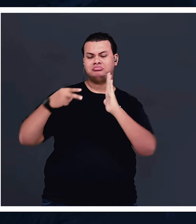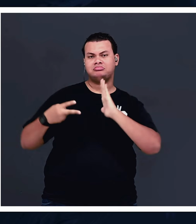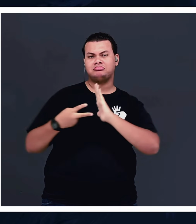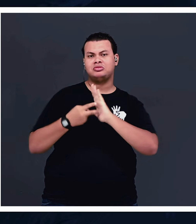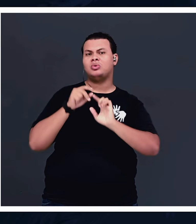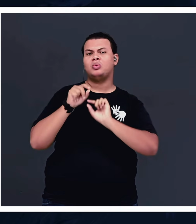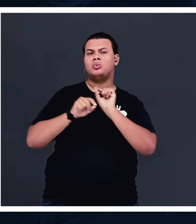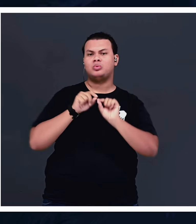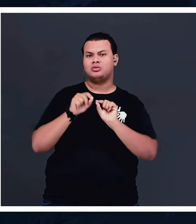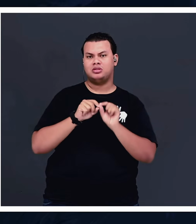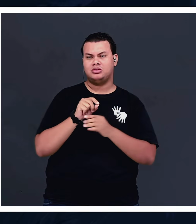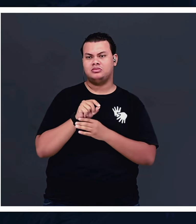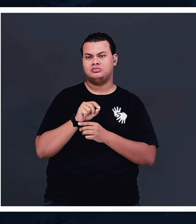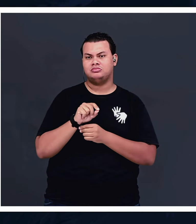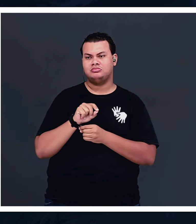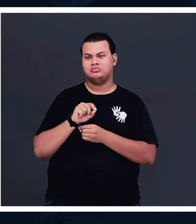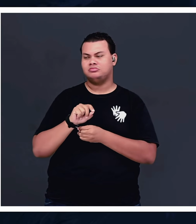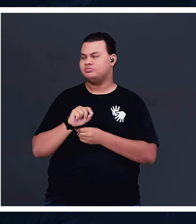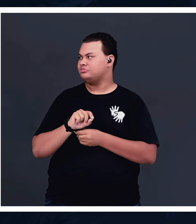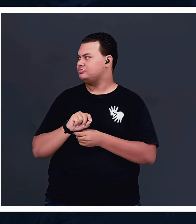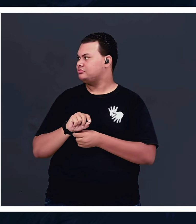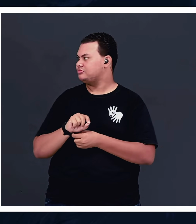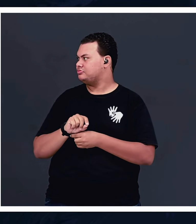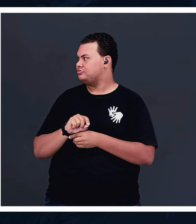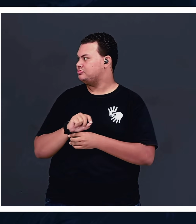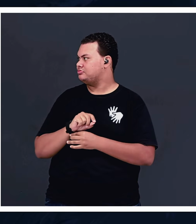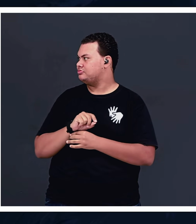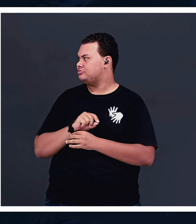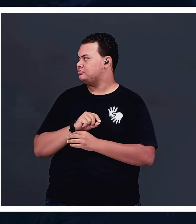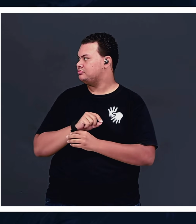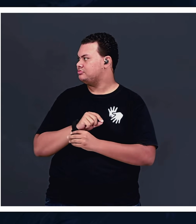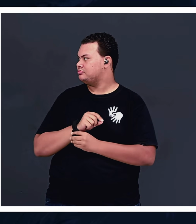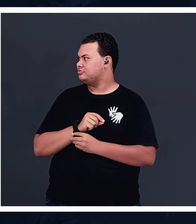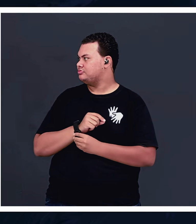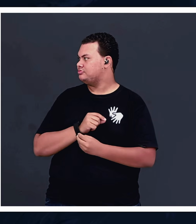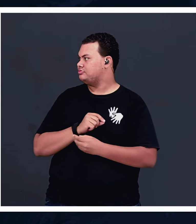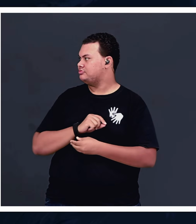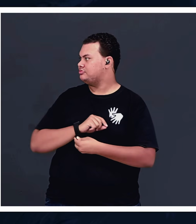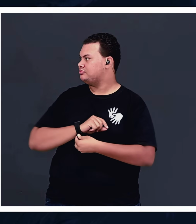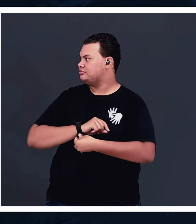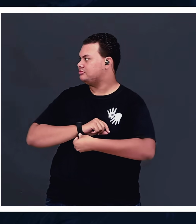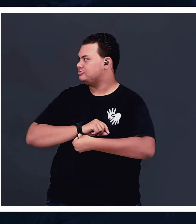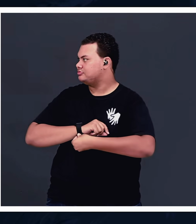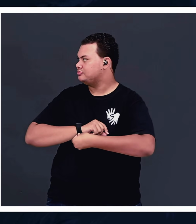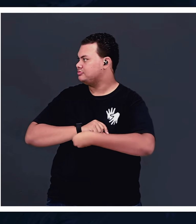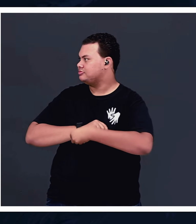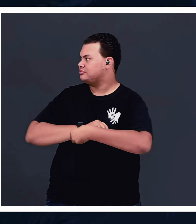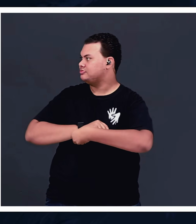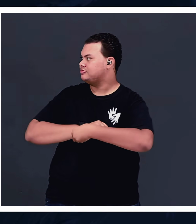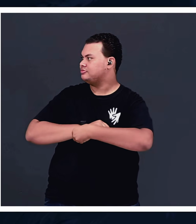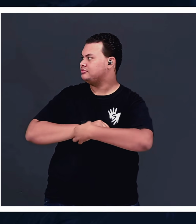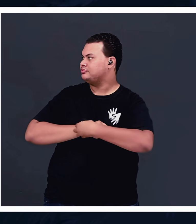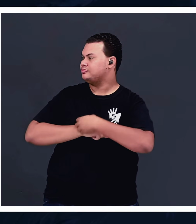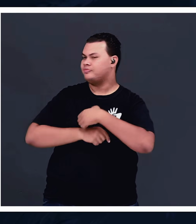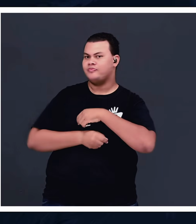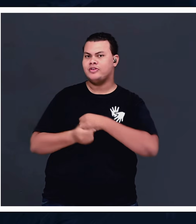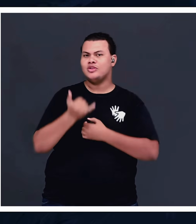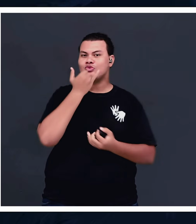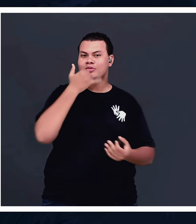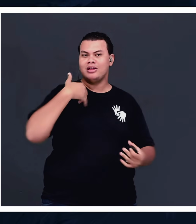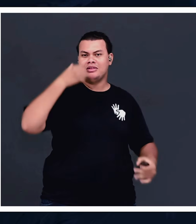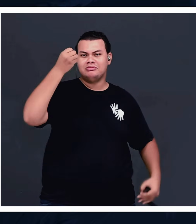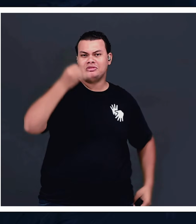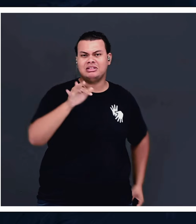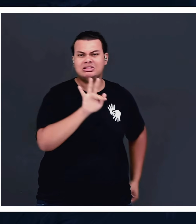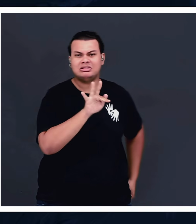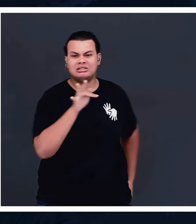é o fermento, né? Fermento, me perdoe a explicação muito simples, muito superficial, mas